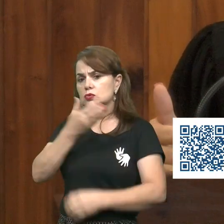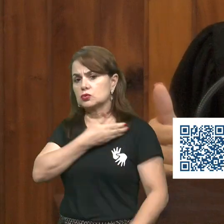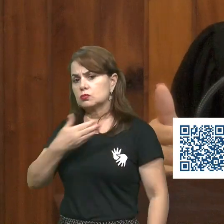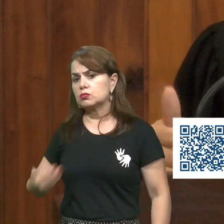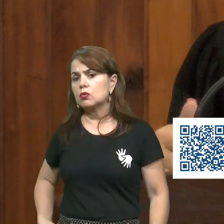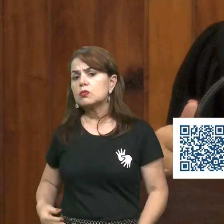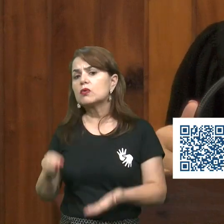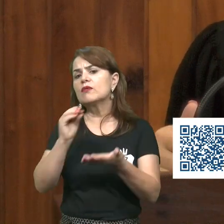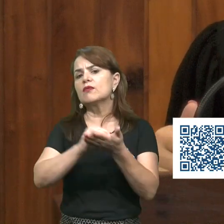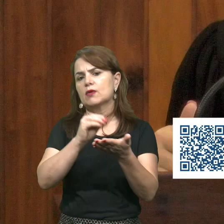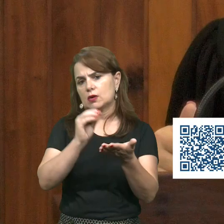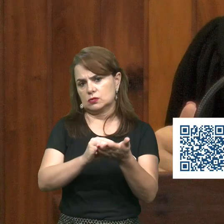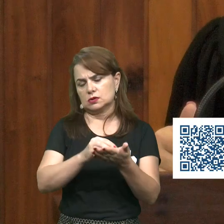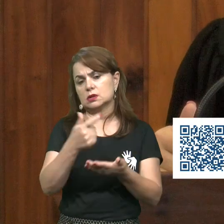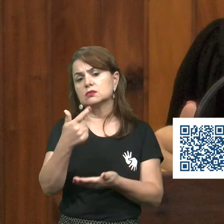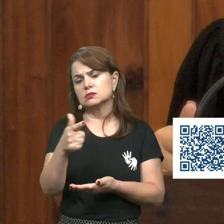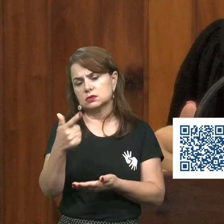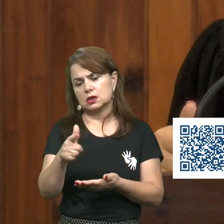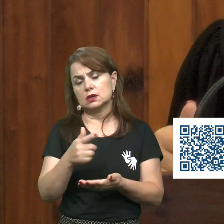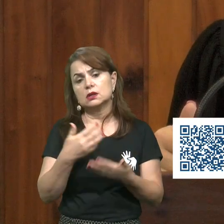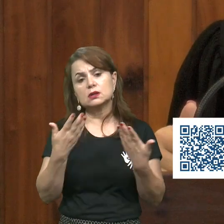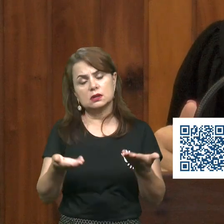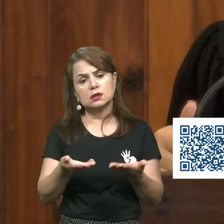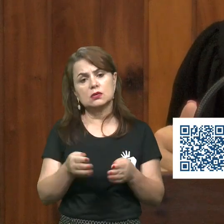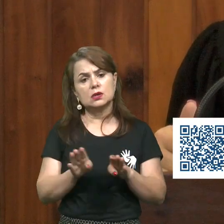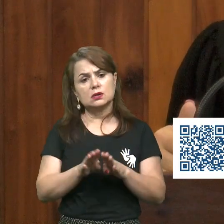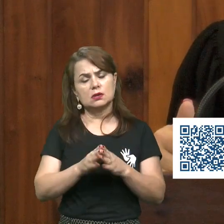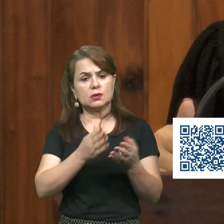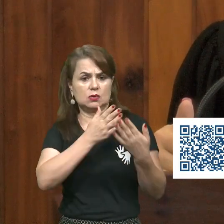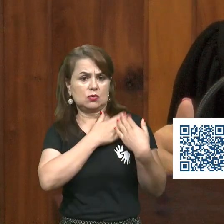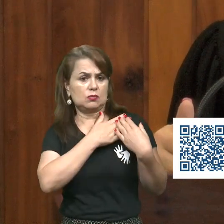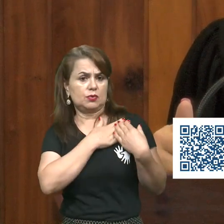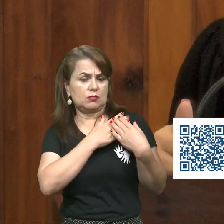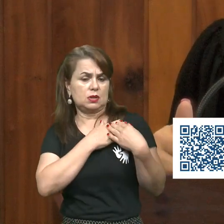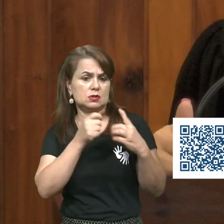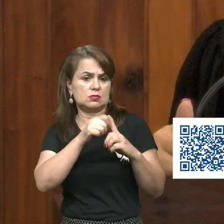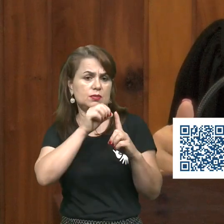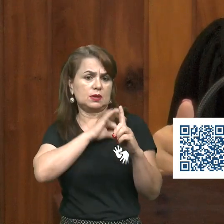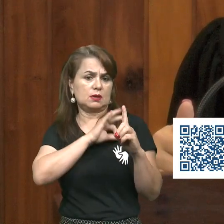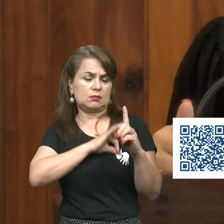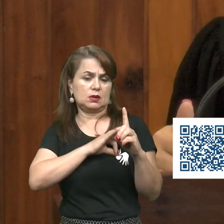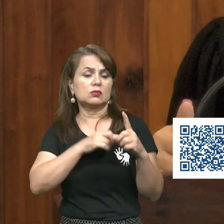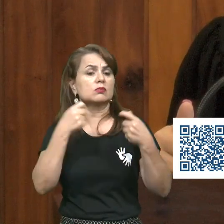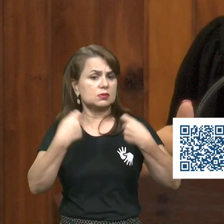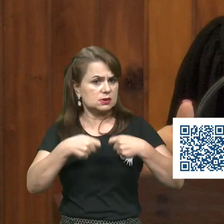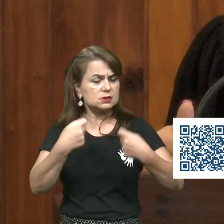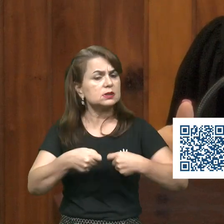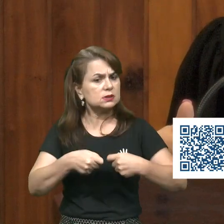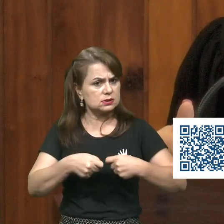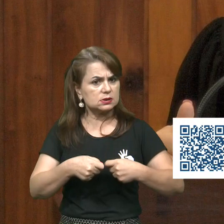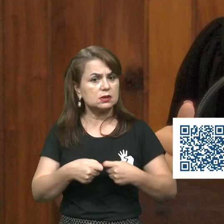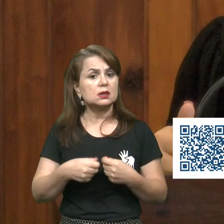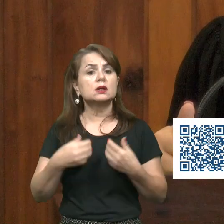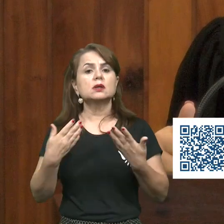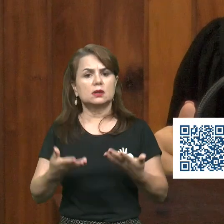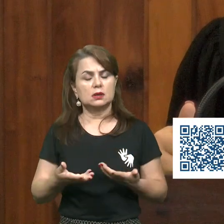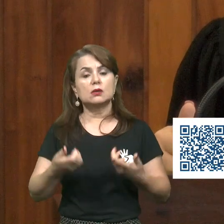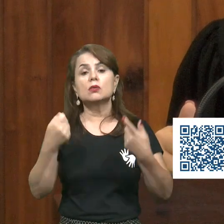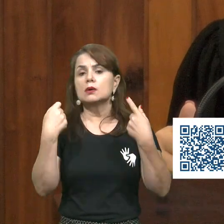faltando honrar os compromissos em relação ao que foi trabalhado durante o mês. Então, é